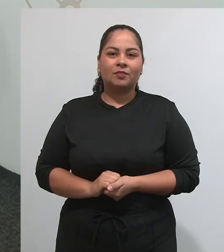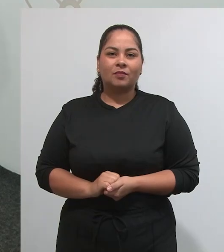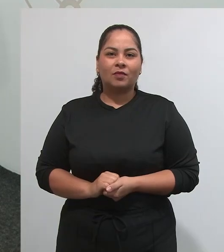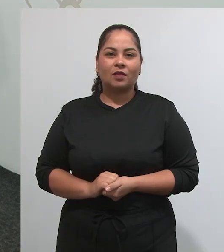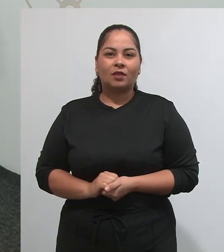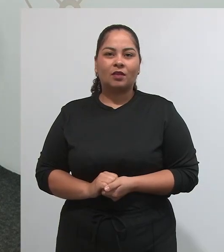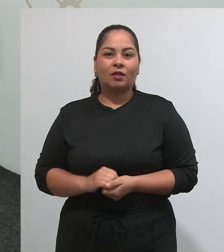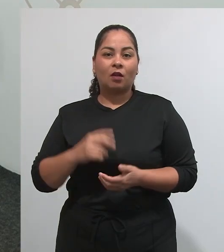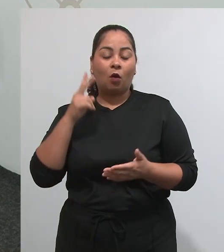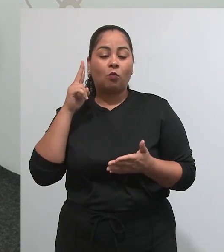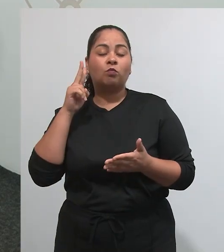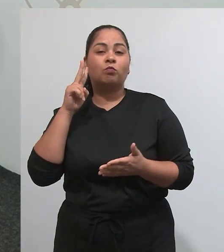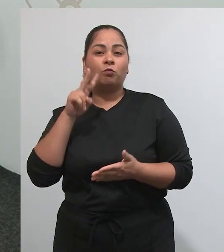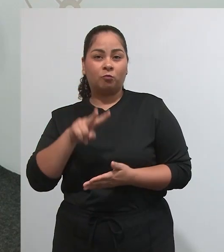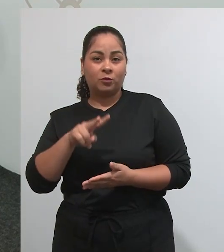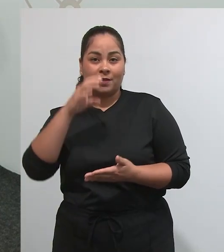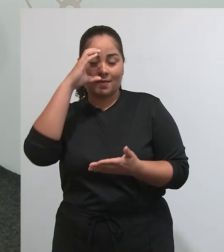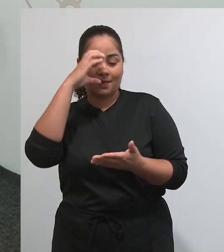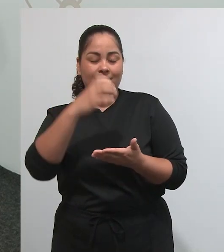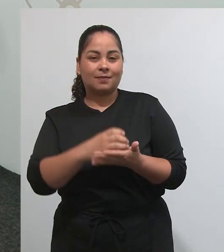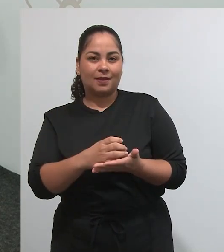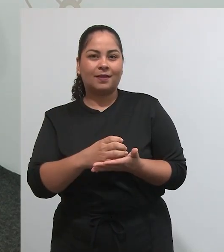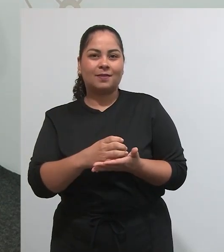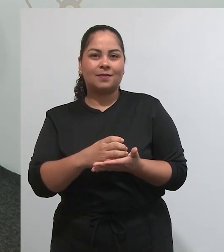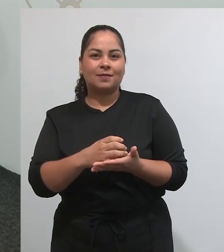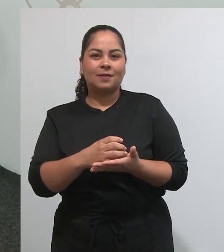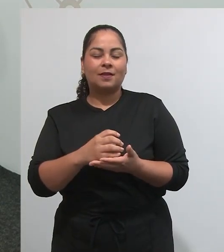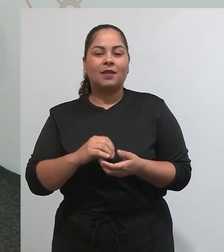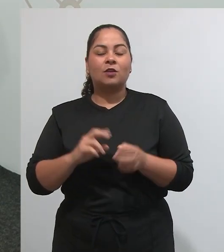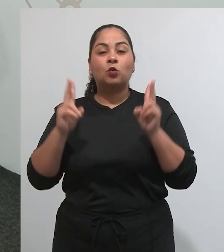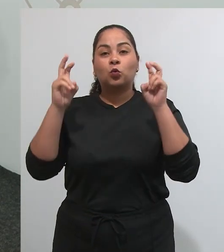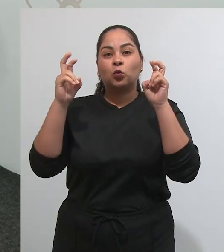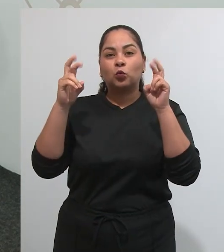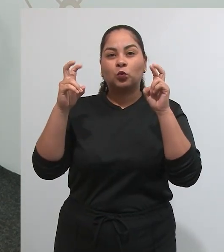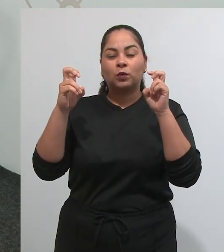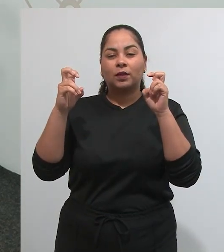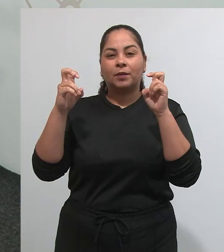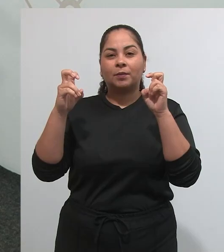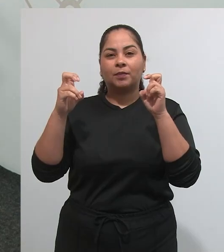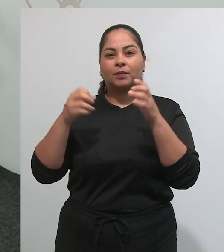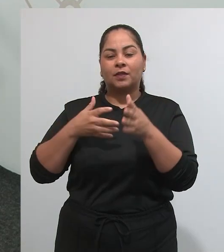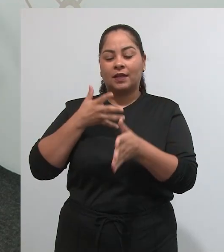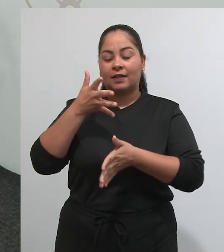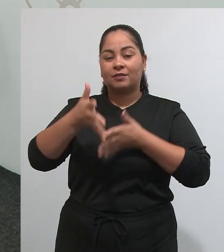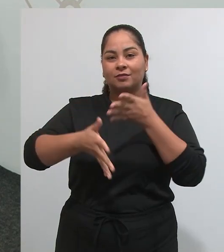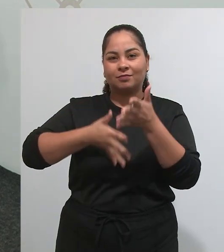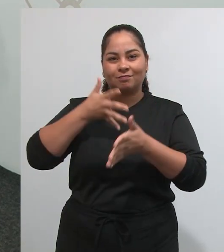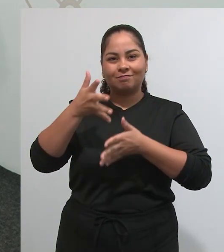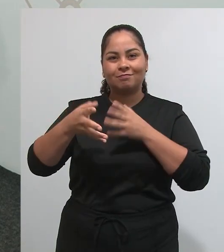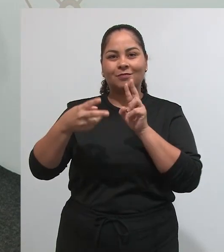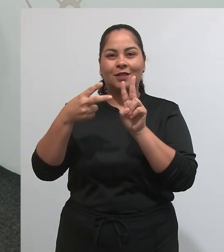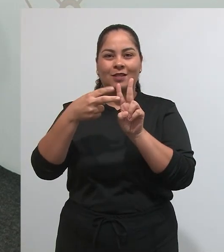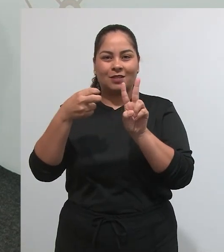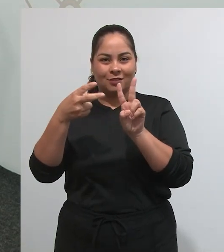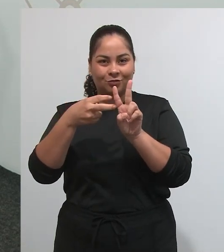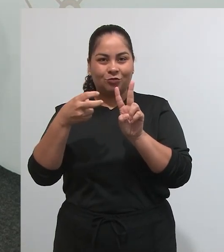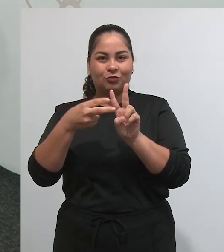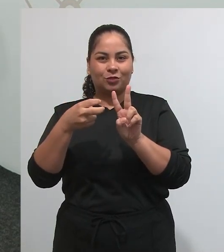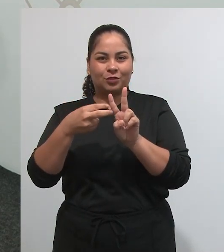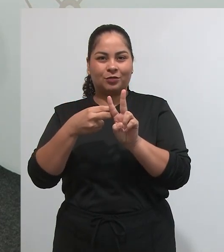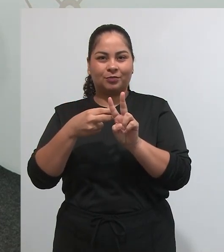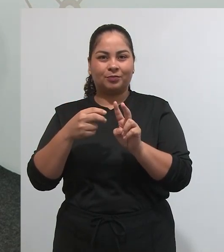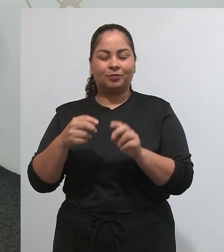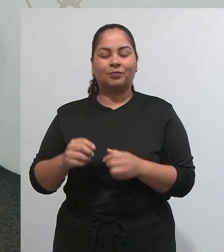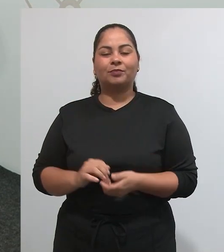inédita, no trabalho com língua brasileira de sinais e indígenas. E eu tenho uma